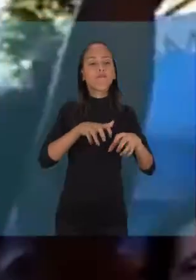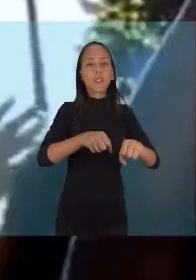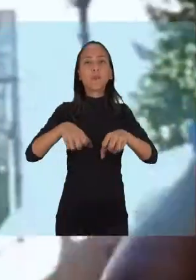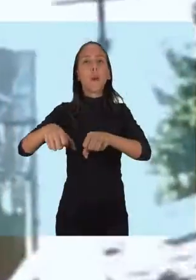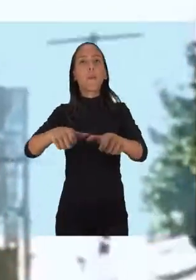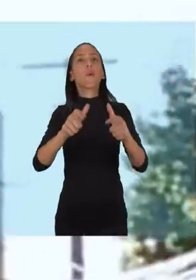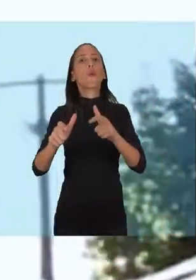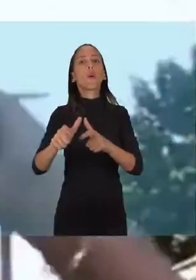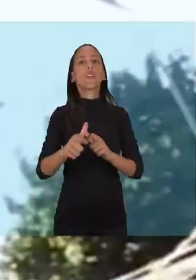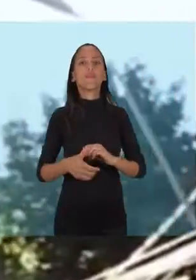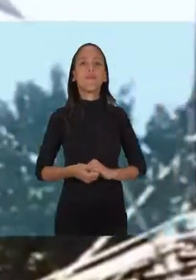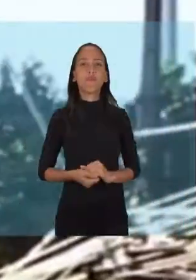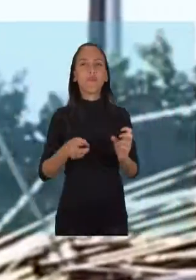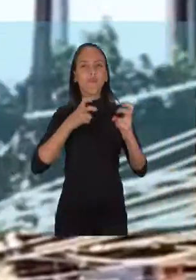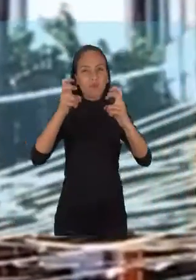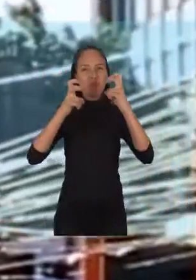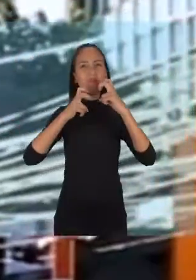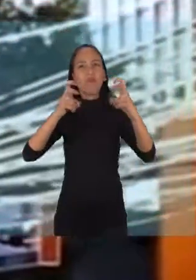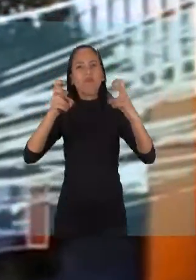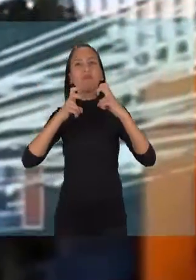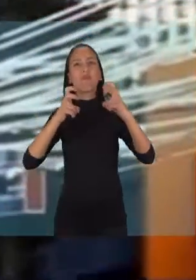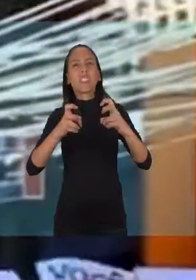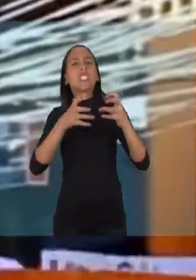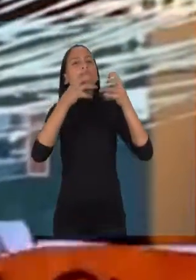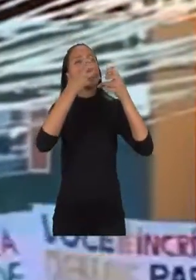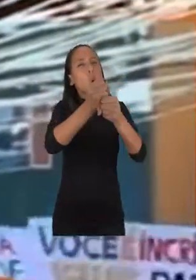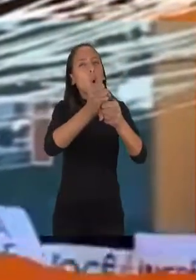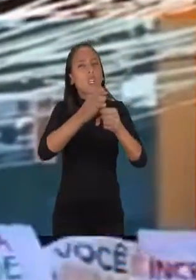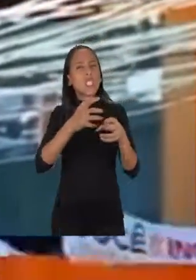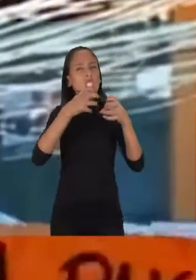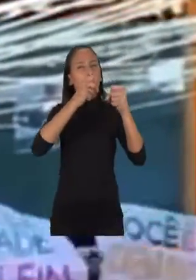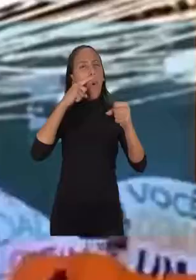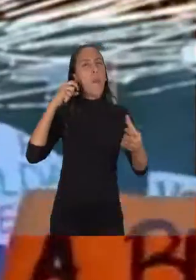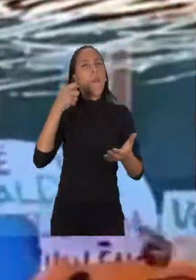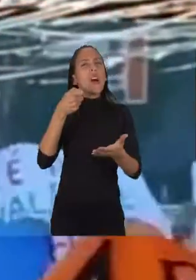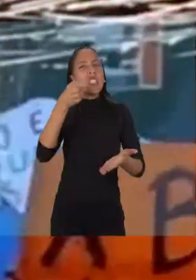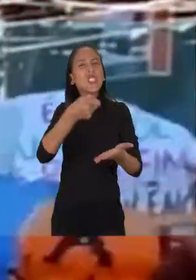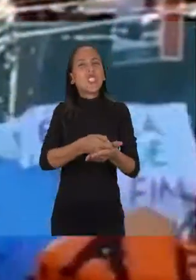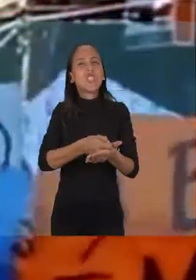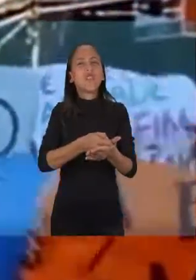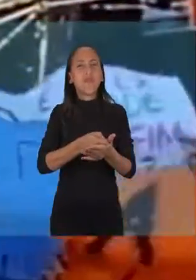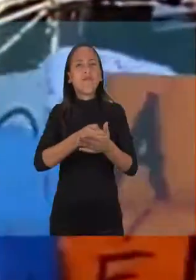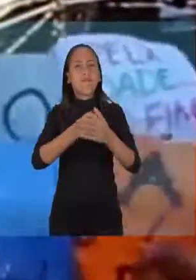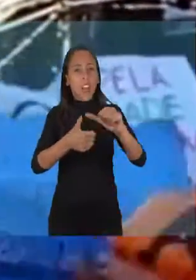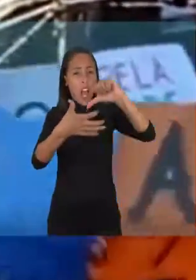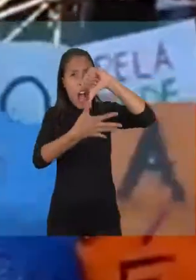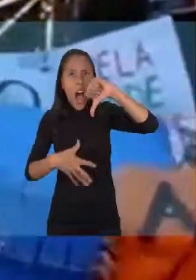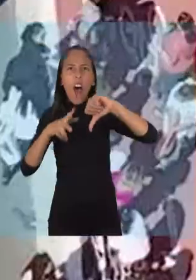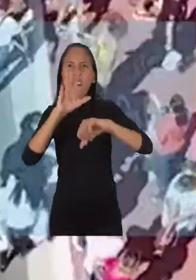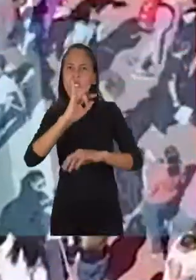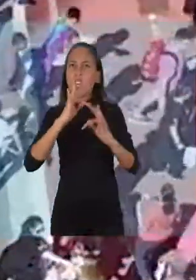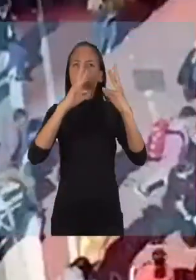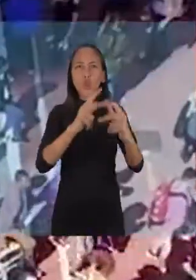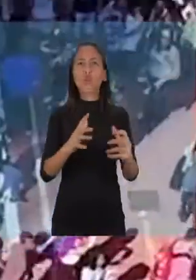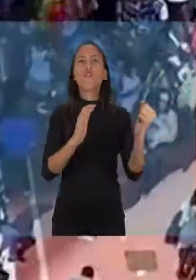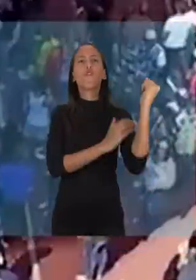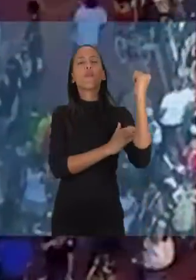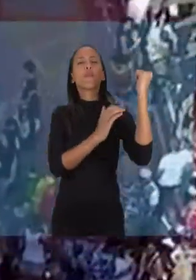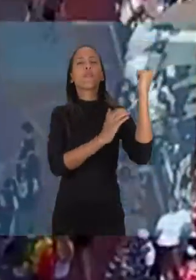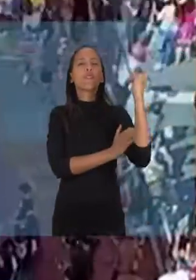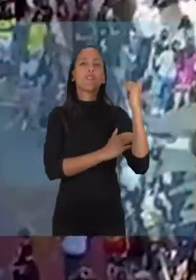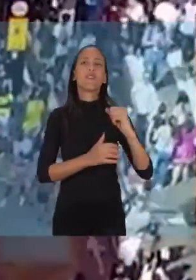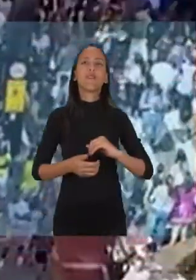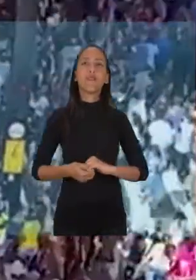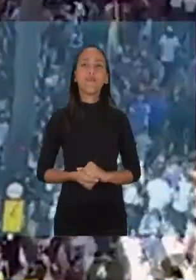representar? Se cuida, seu machista. América Latina vai ser toda feminista.